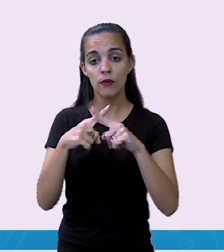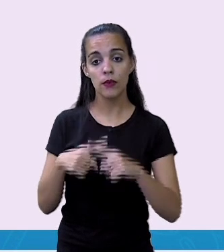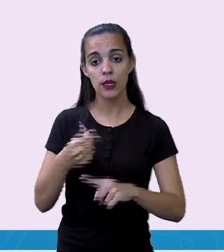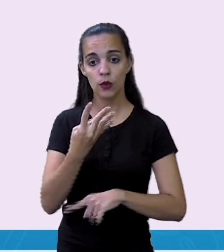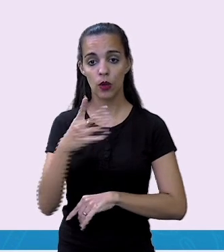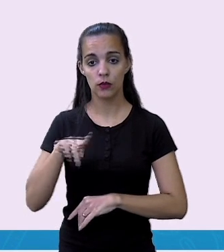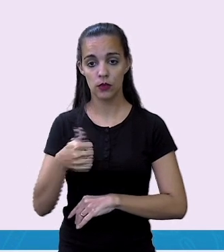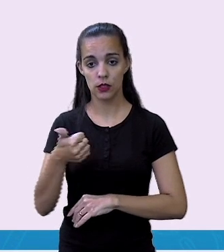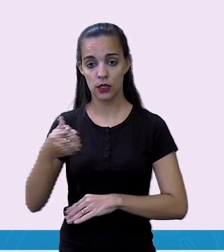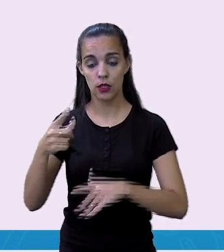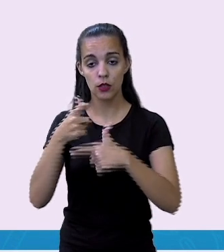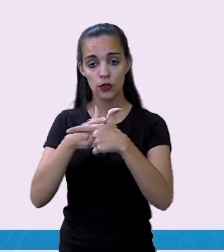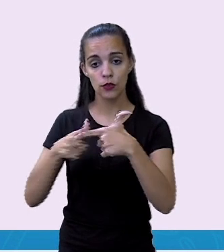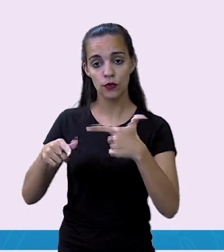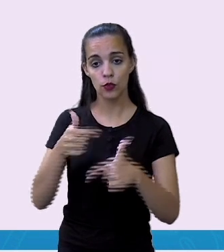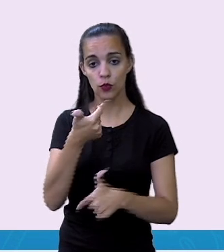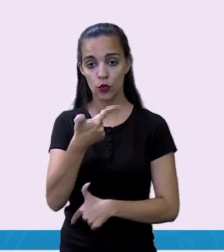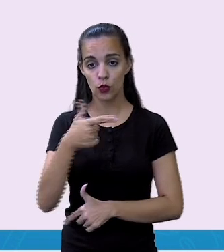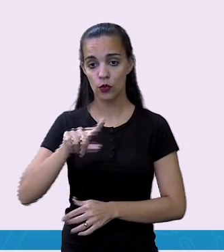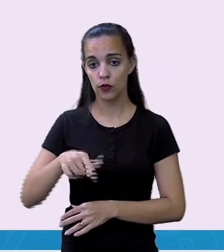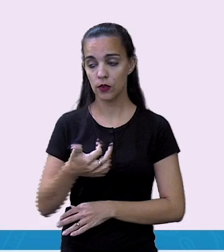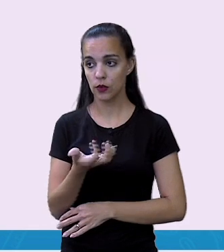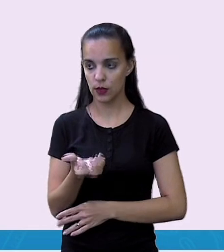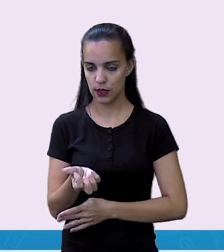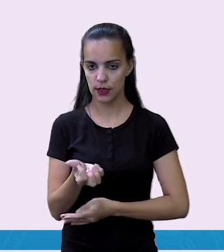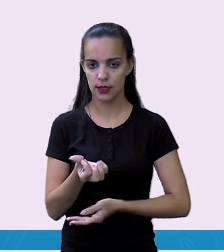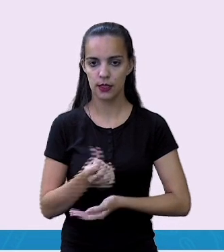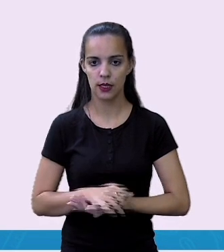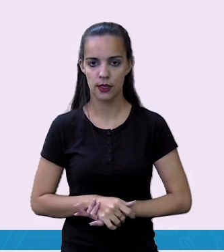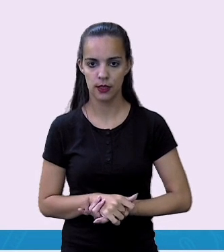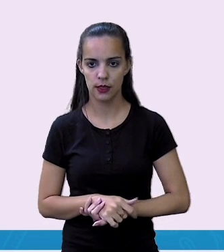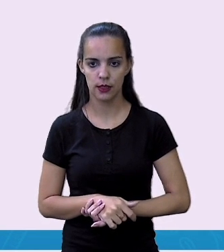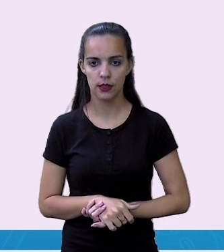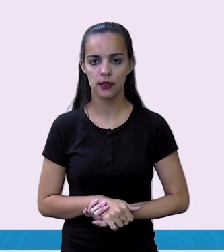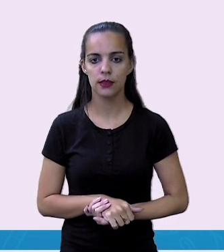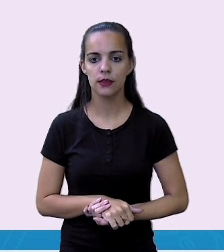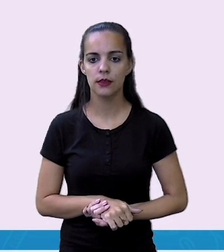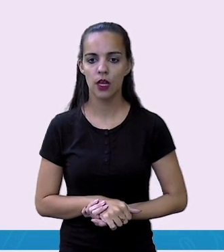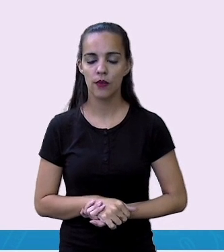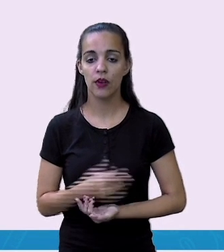por 2,6, nós vamos encontrar